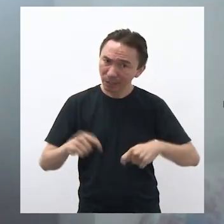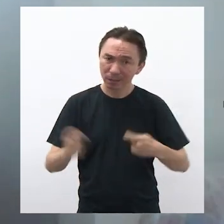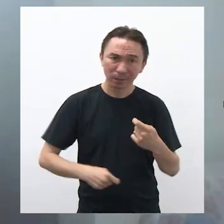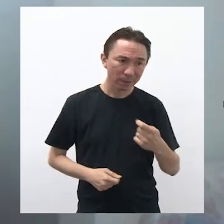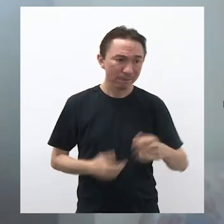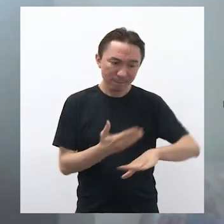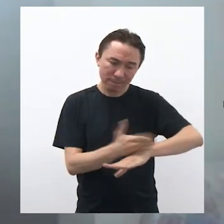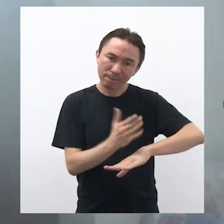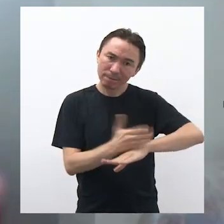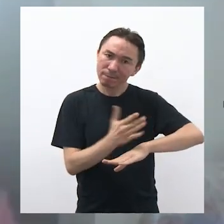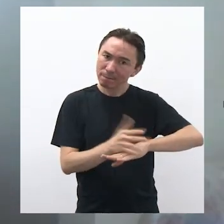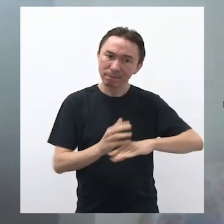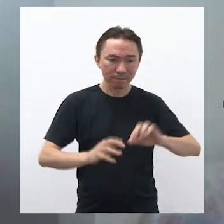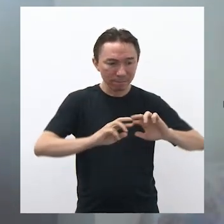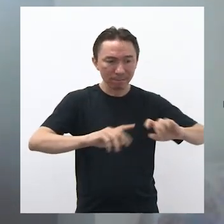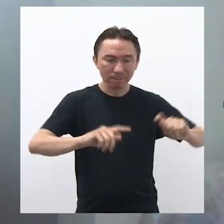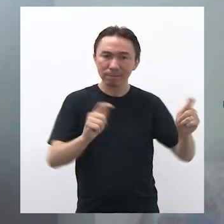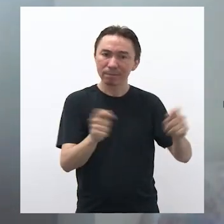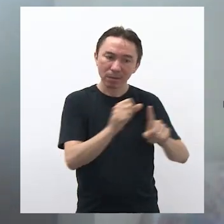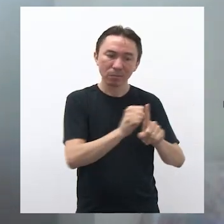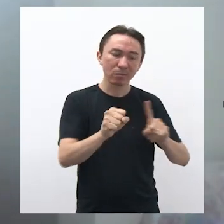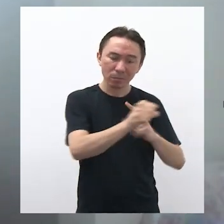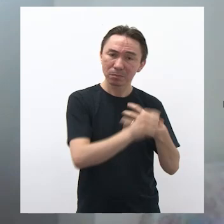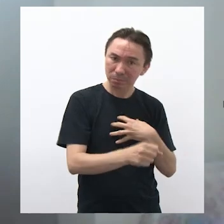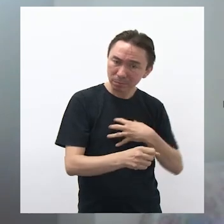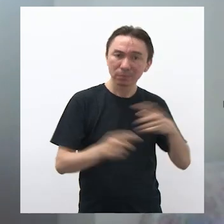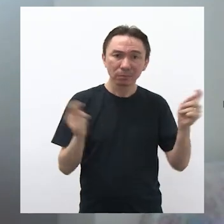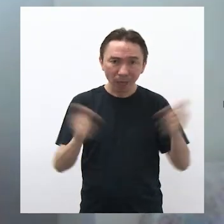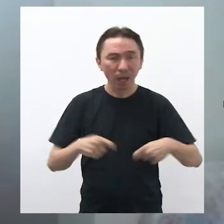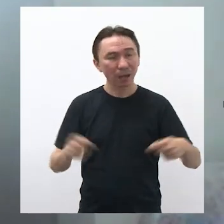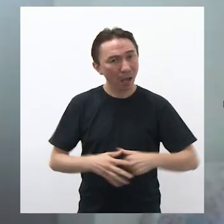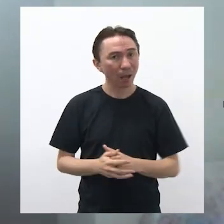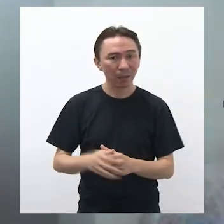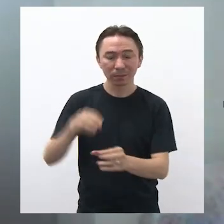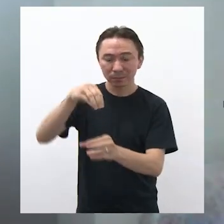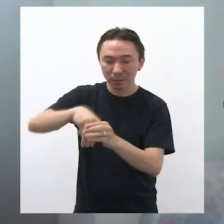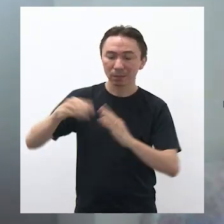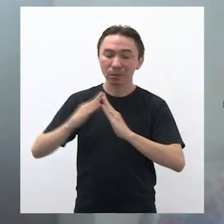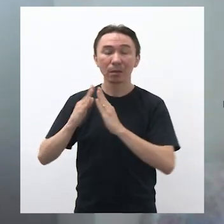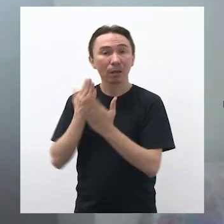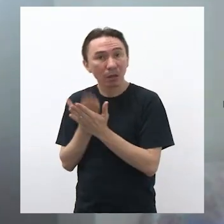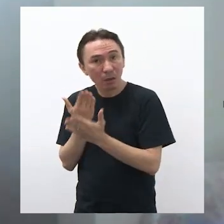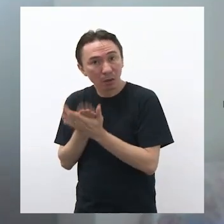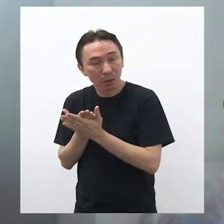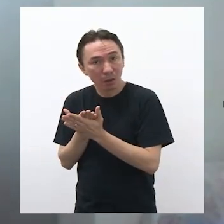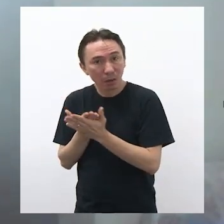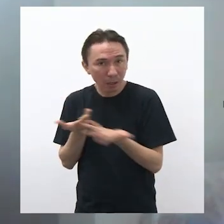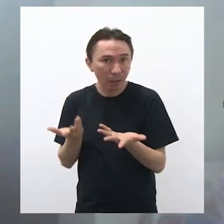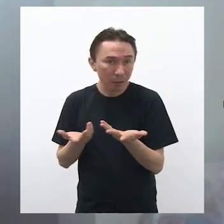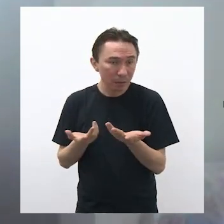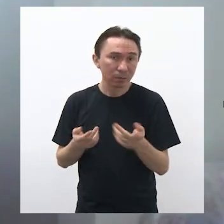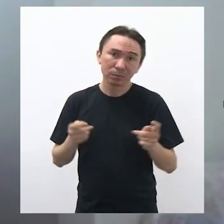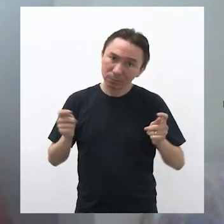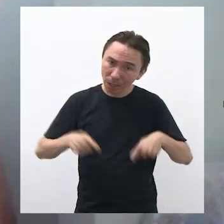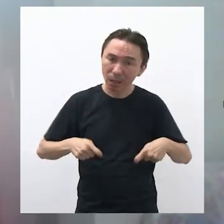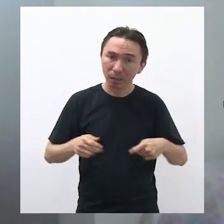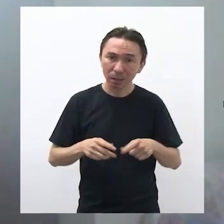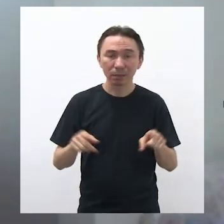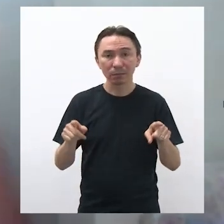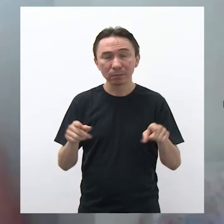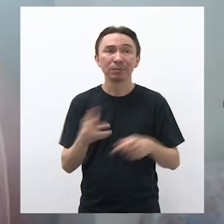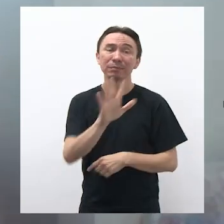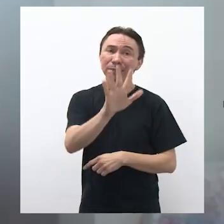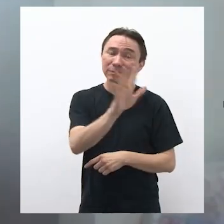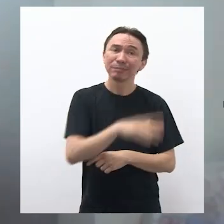do ambiente escolar, quando a gente traz esses programas de desenvolvimento e, principalmente, quando a gente tem a